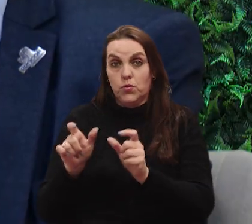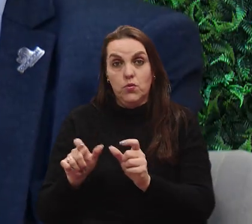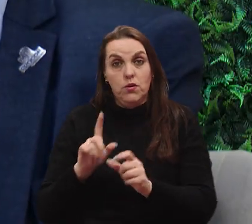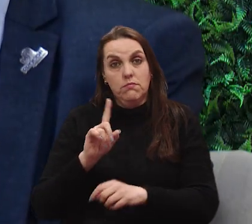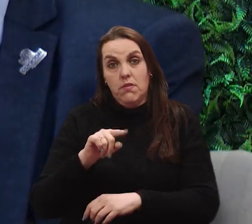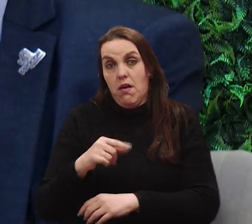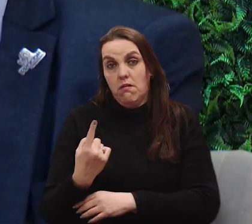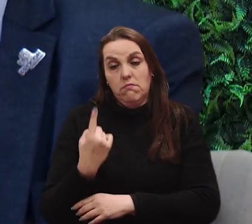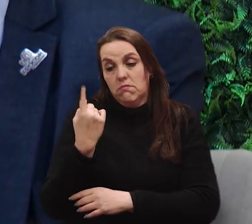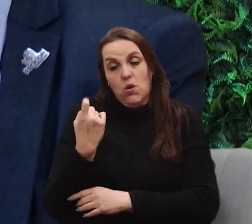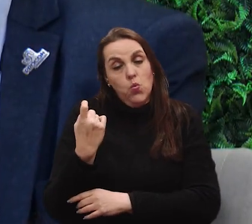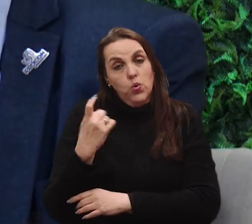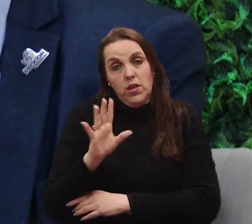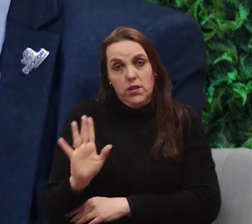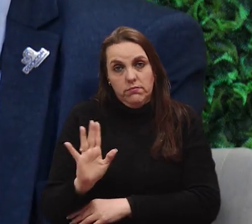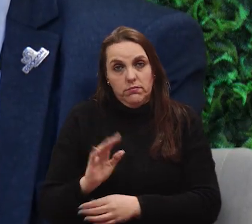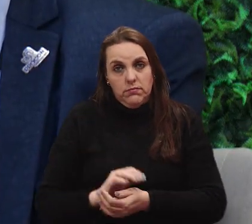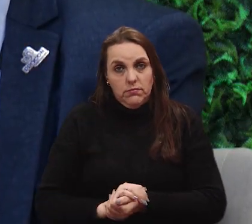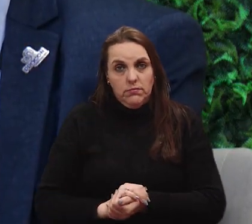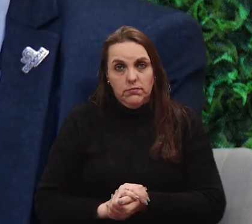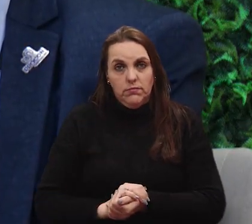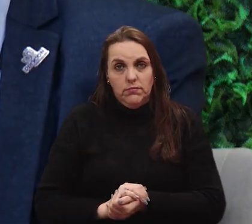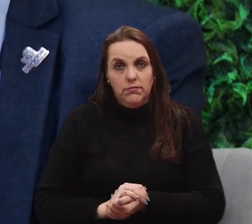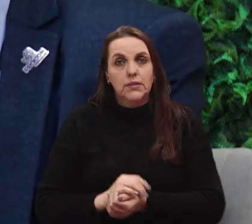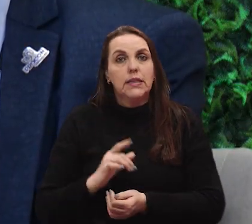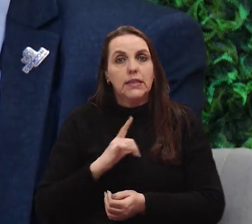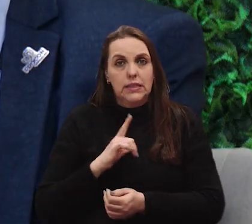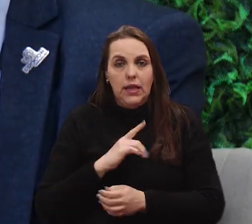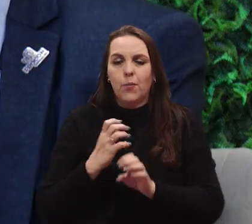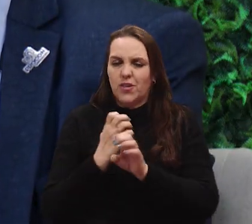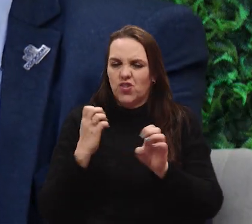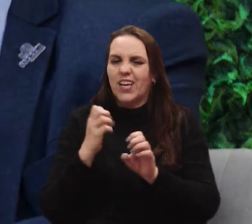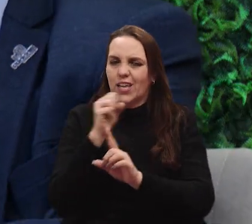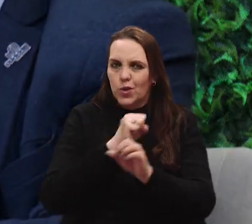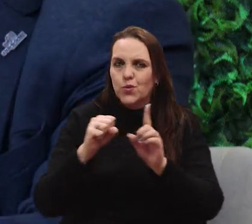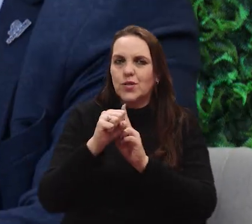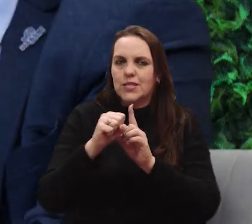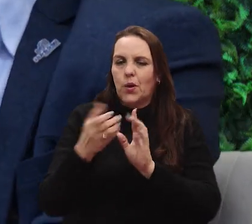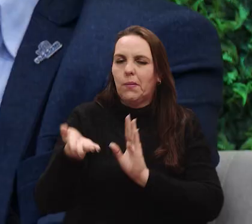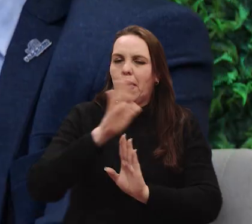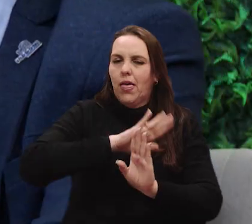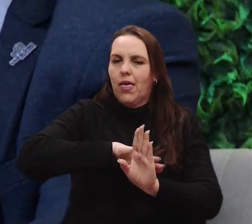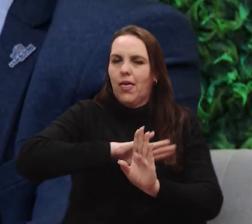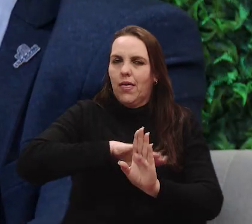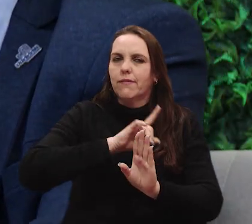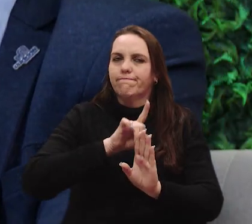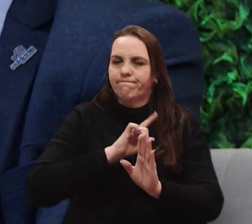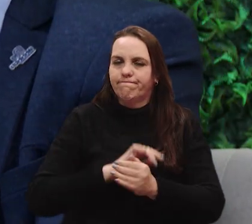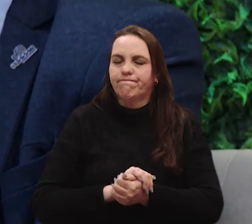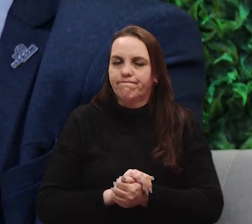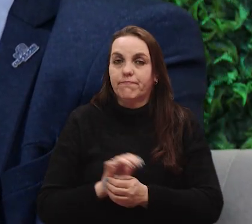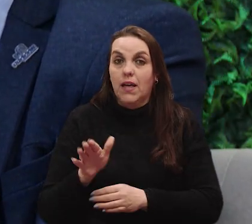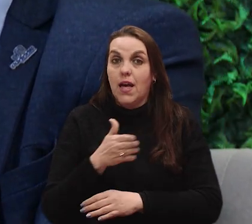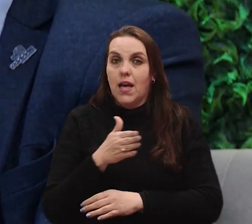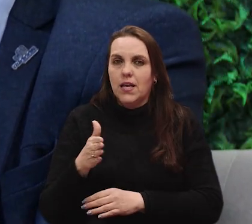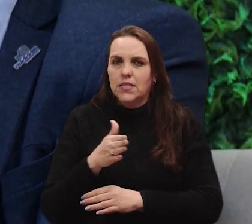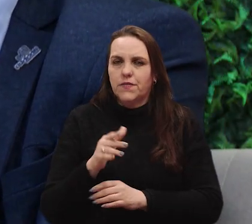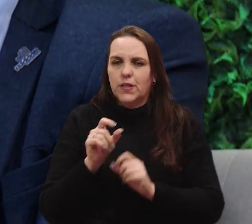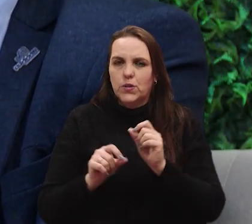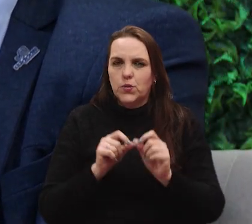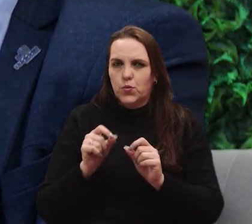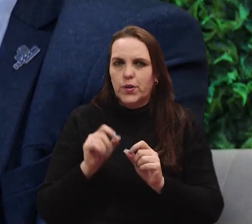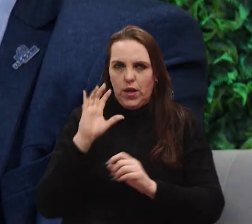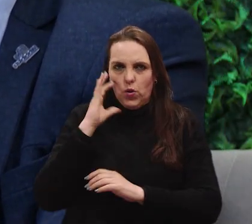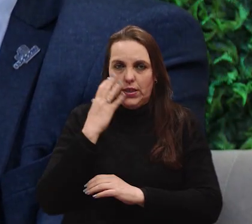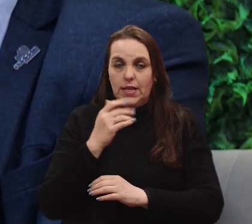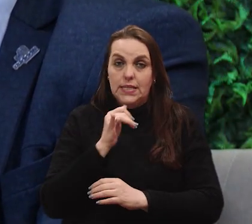é né? Tem toda uma engenharia social também por trás disso. Às vezes, o que